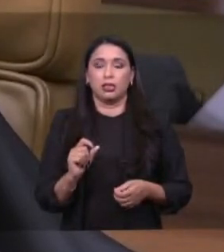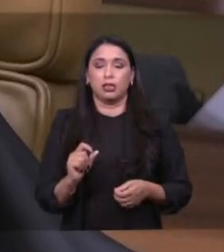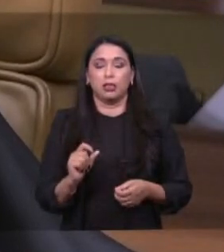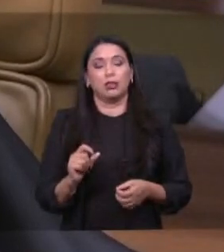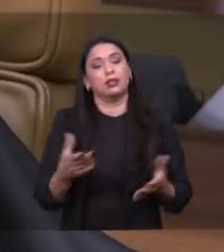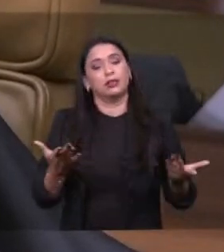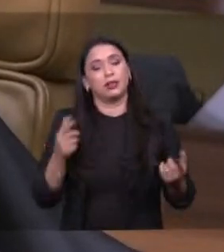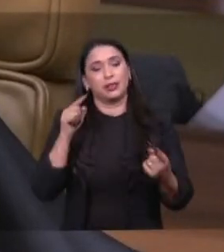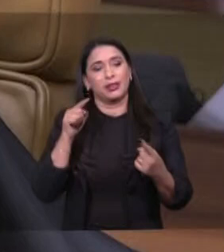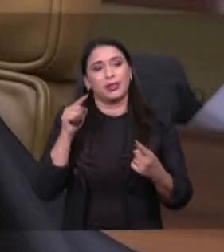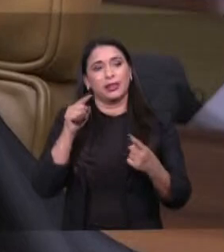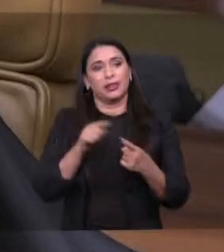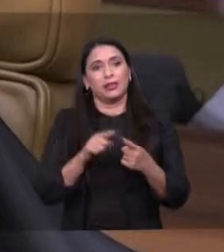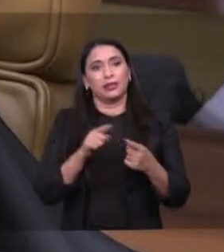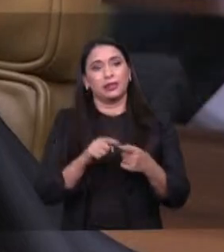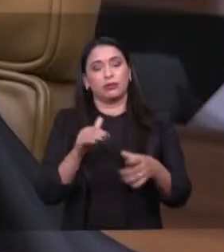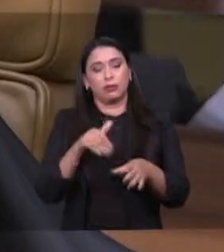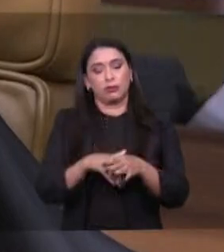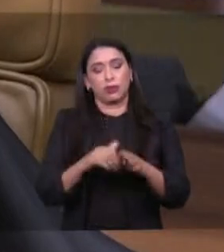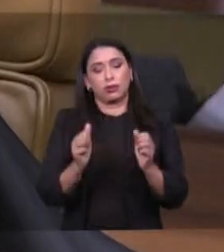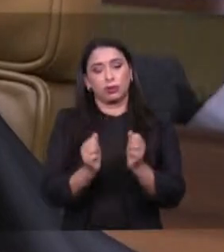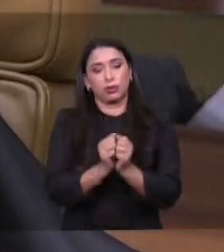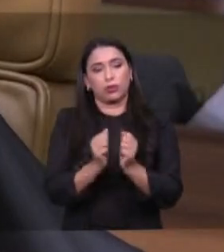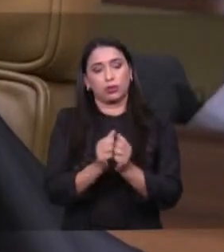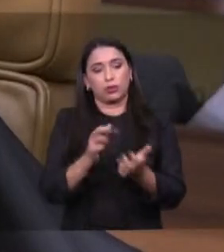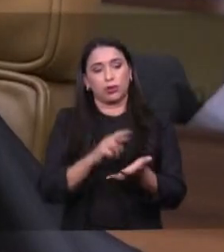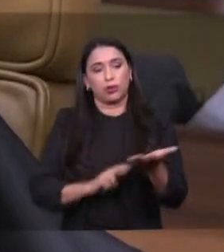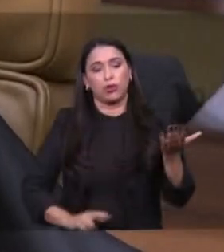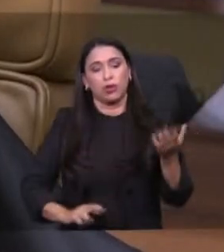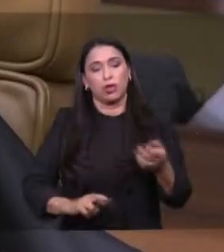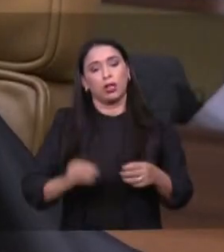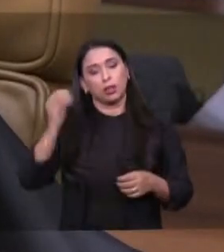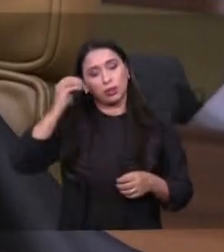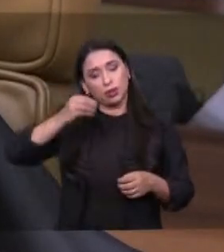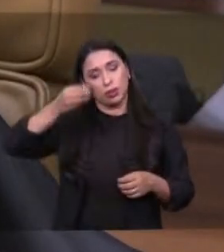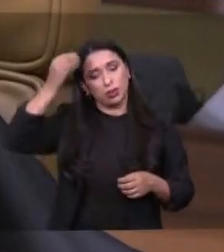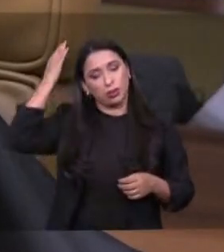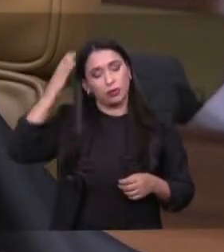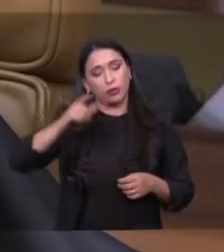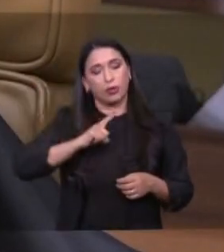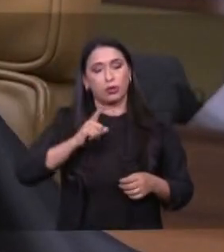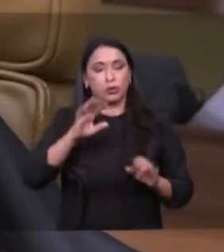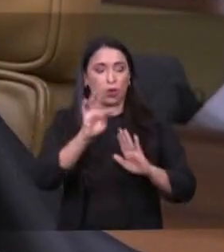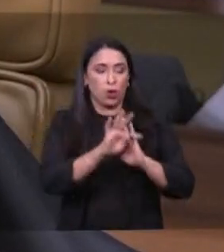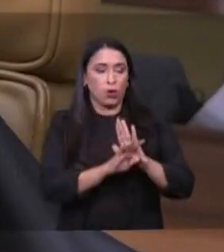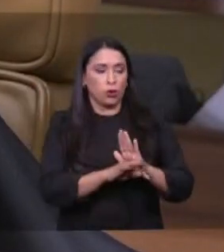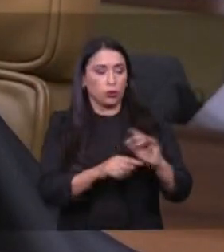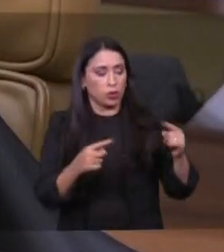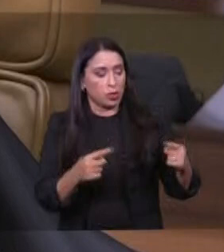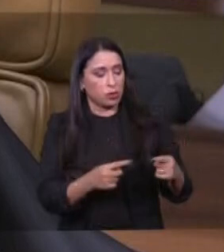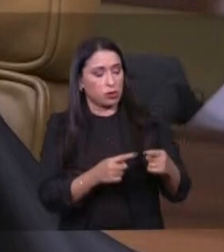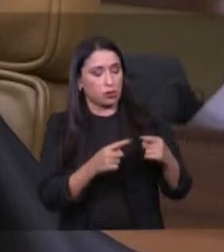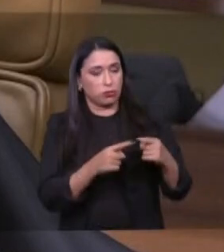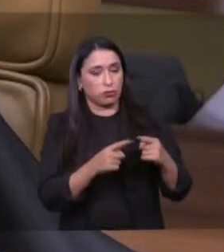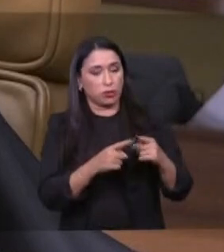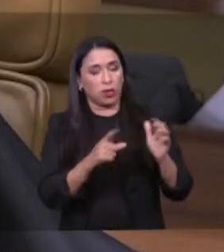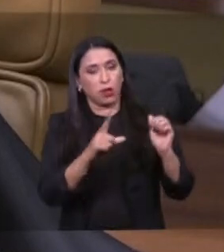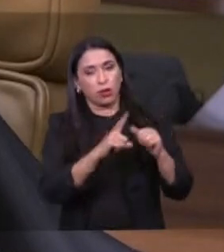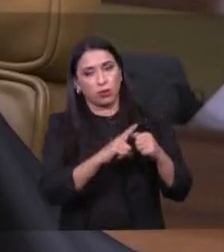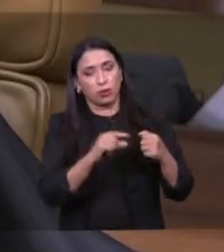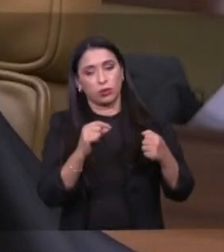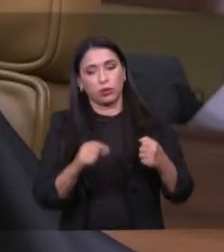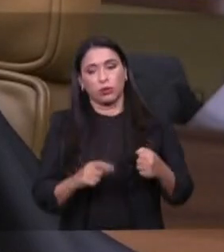também neste ponto, acompanho o ministro relator Luiz Fux para conferir interpretação conforme ao